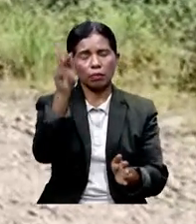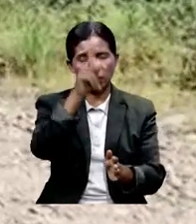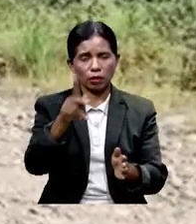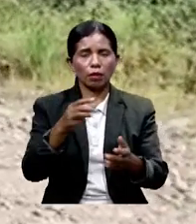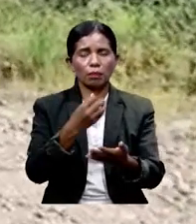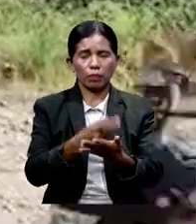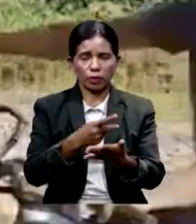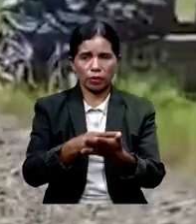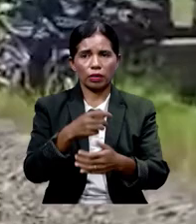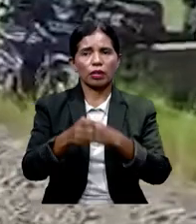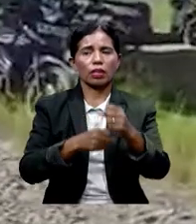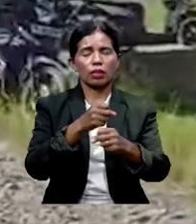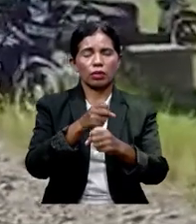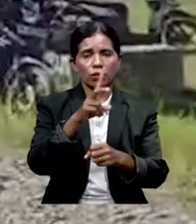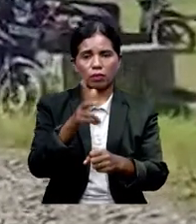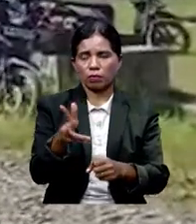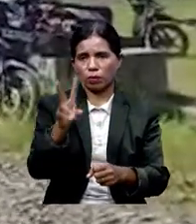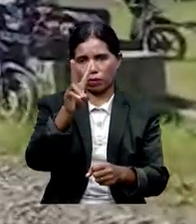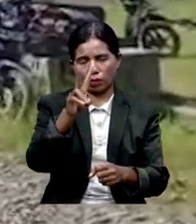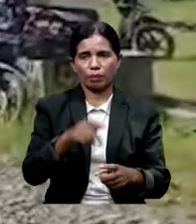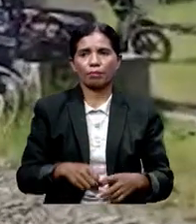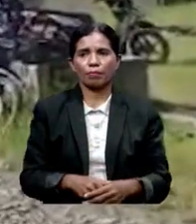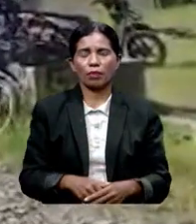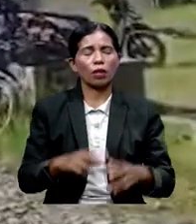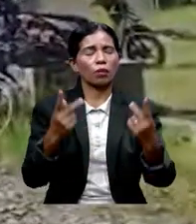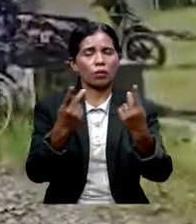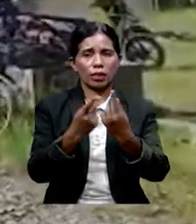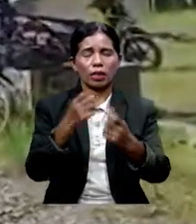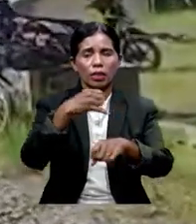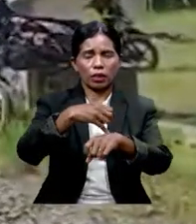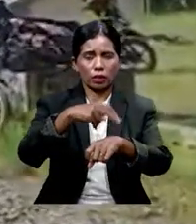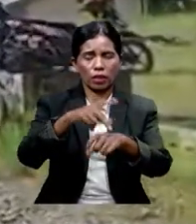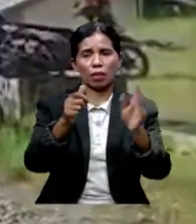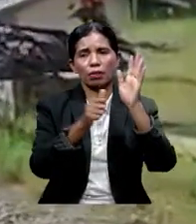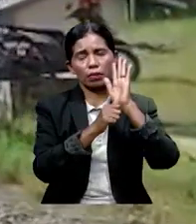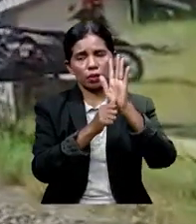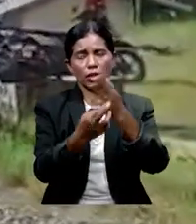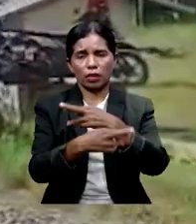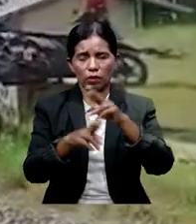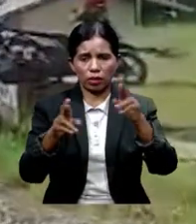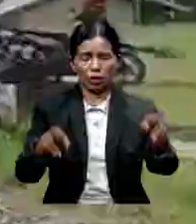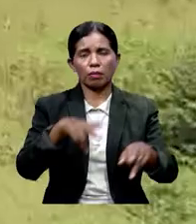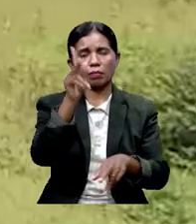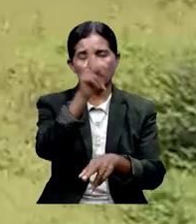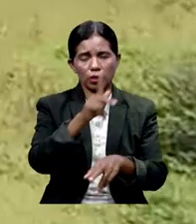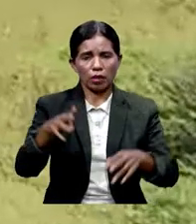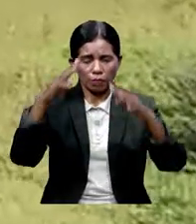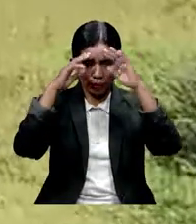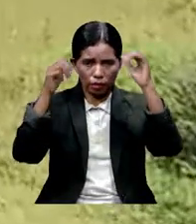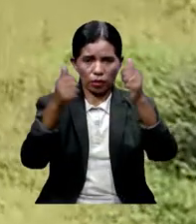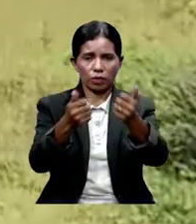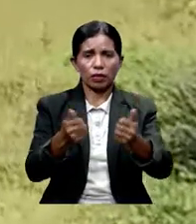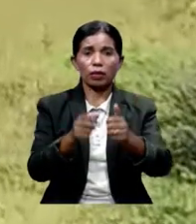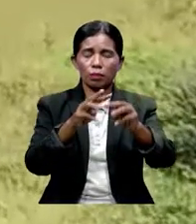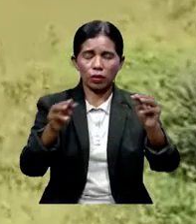refere halau ihatinang Rio Ronon Resen Rua. Companhia Internacional Ruane se apresenta resultado pesquisa ba presidente autoridade município